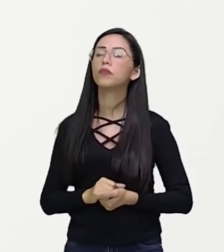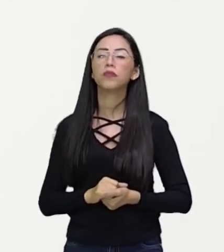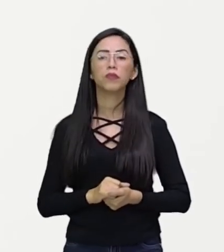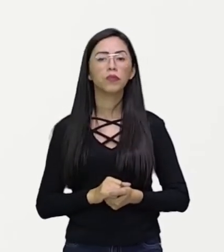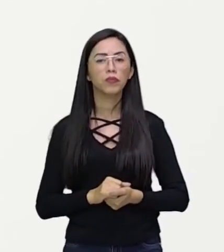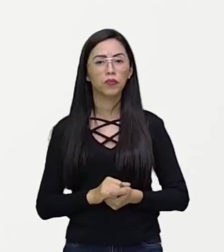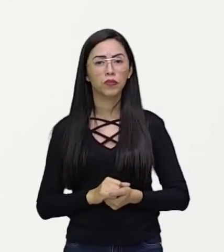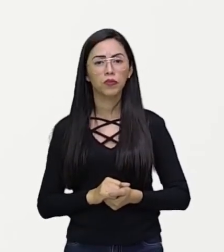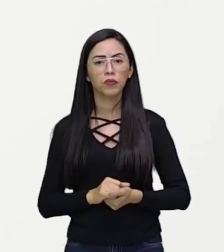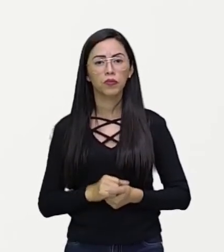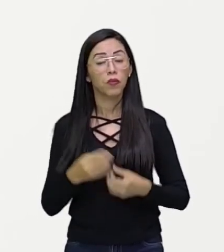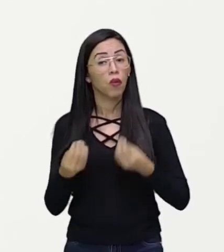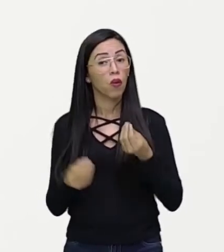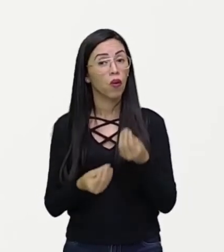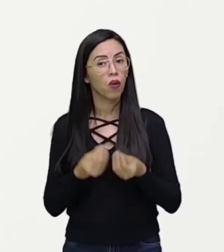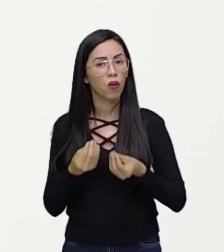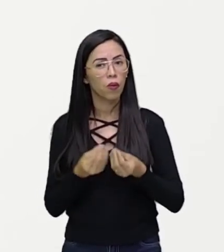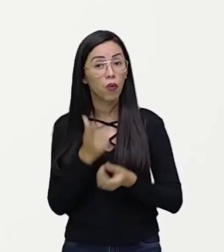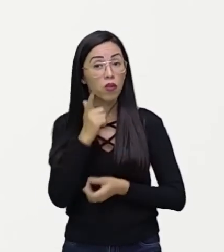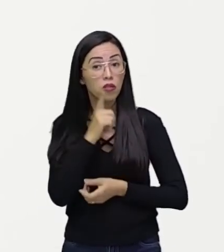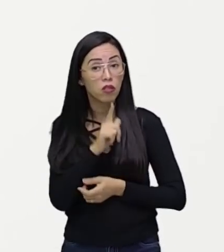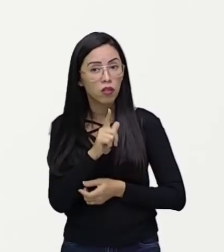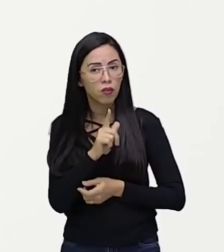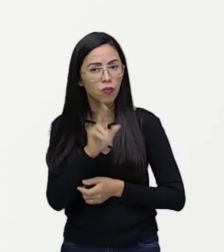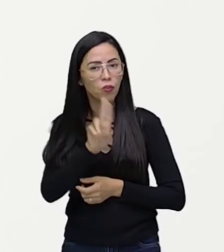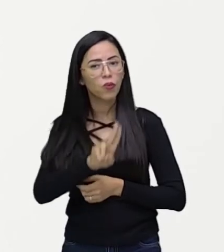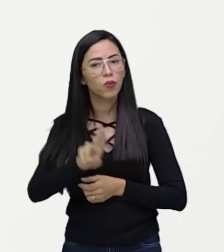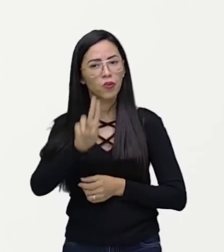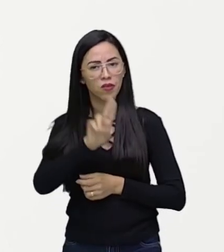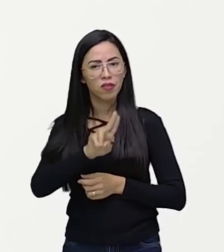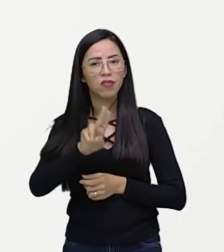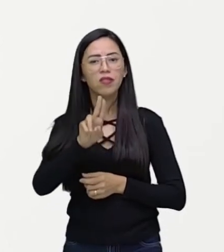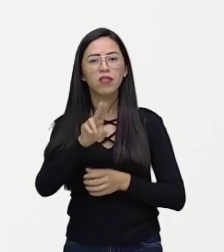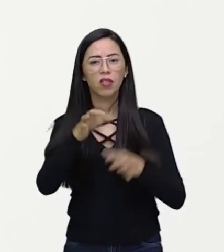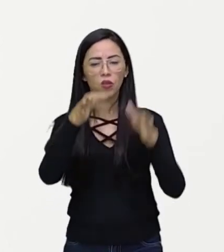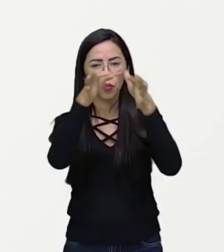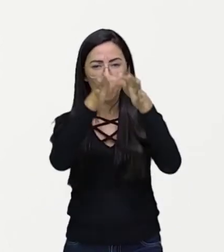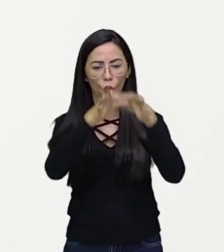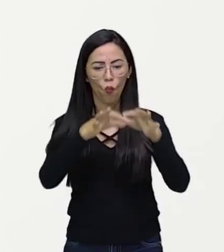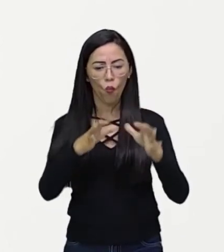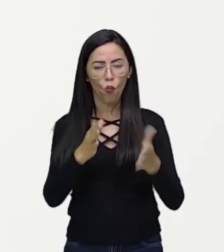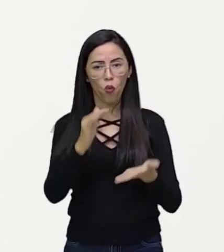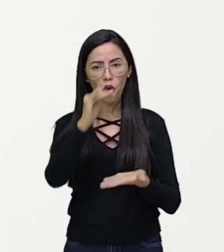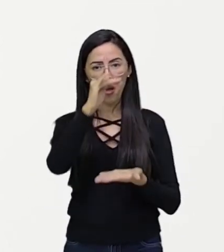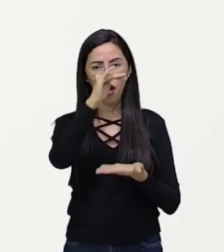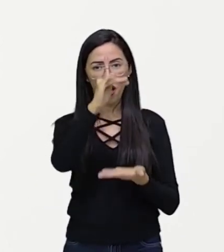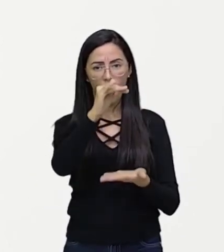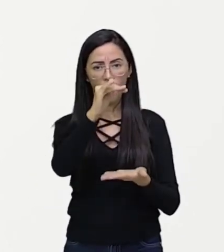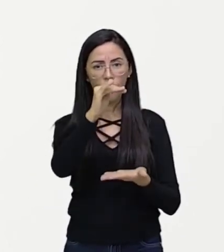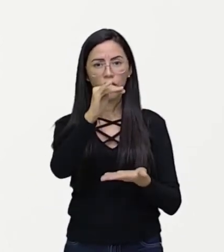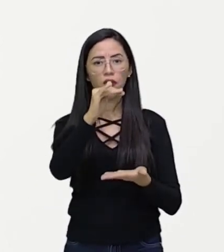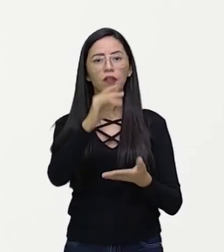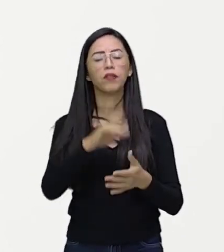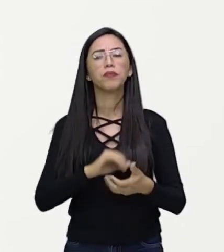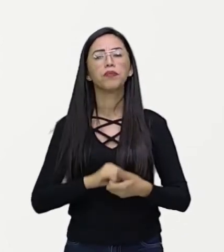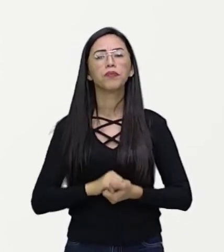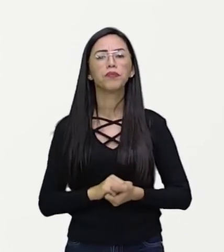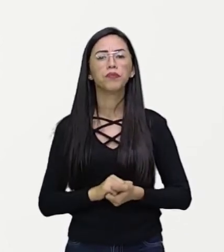como nós conseguimos medir tudo isso? Através das garrafas, que é o nosso instrumento.